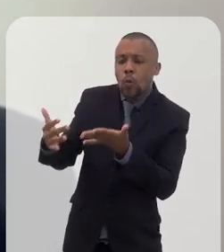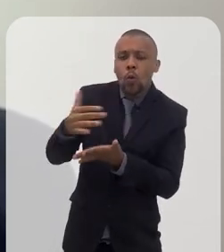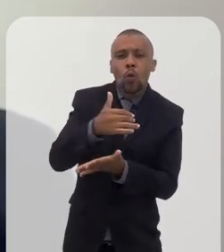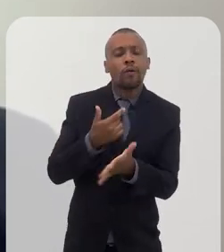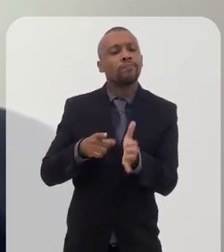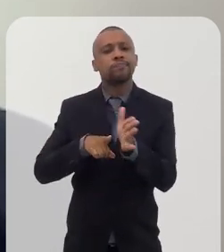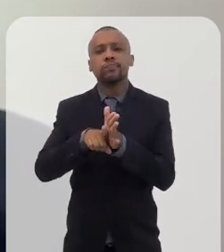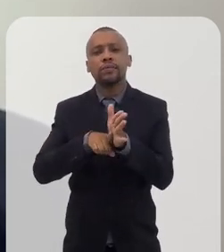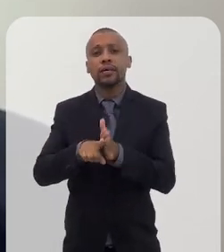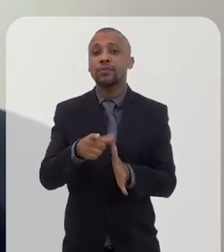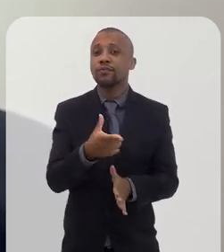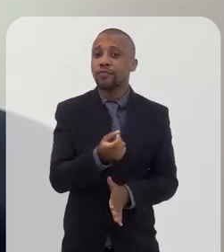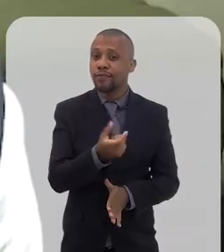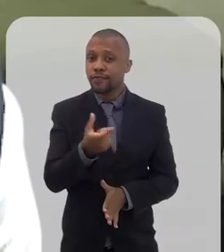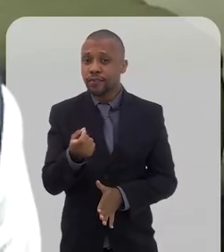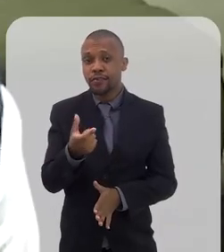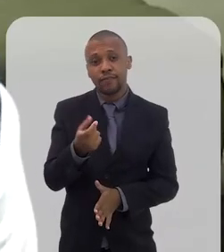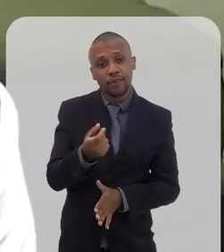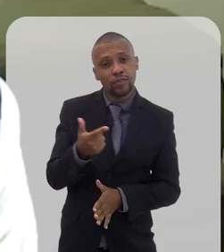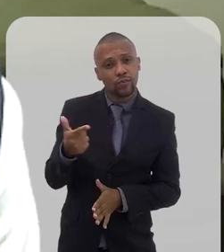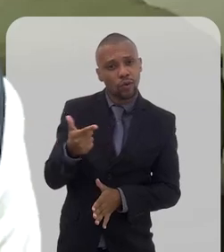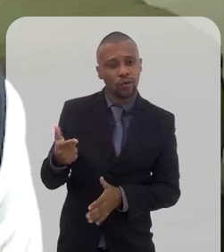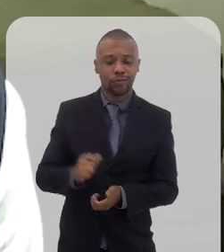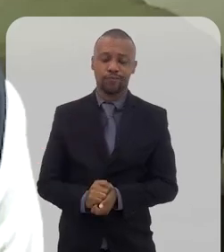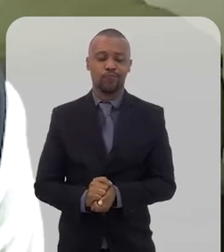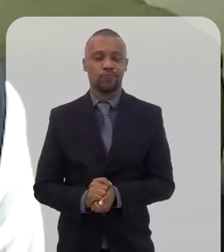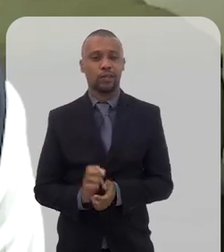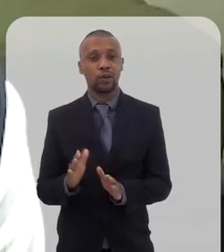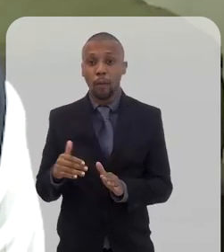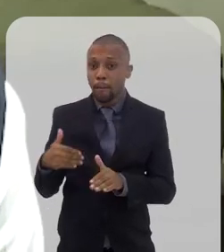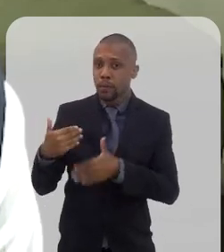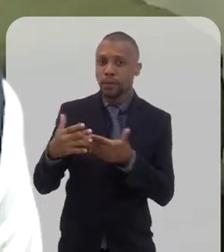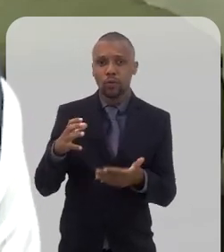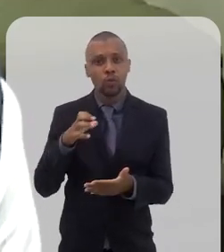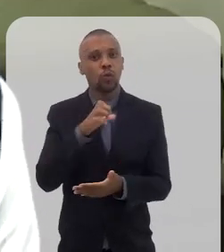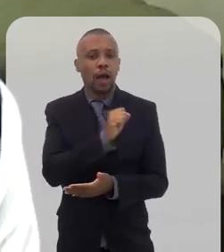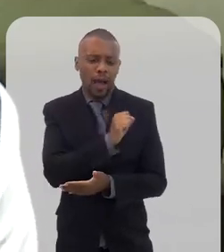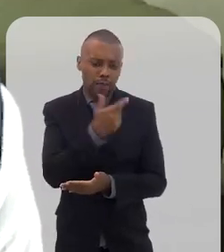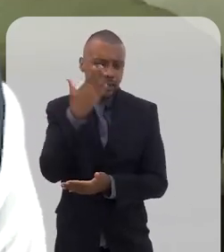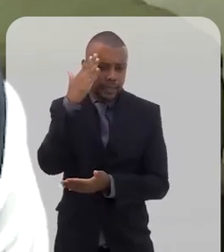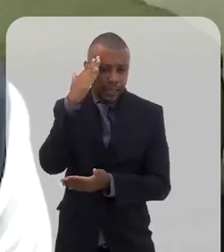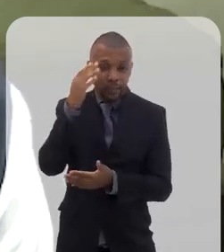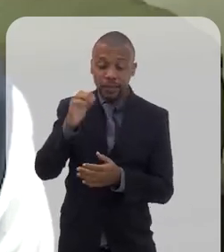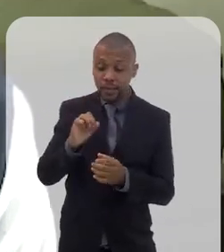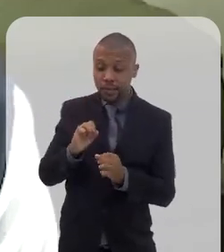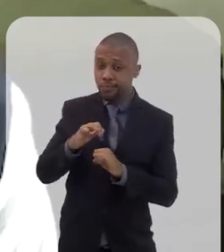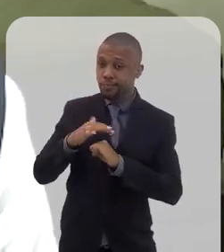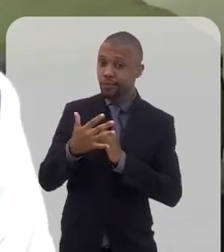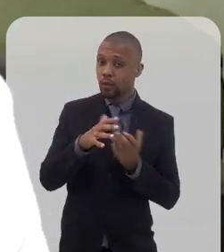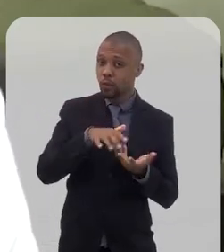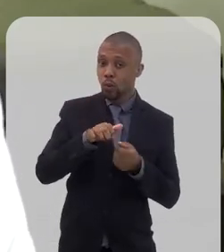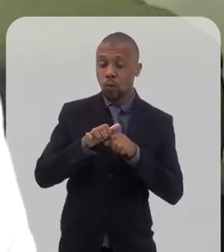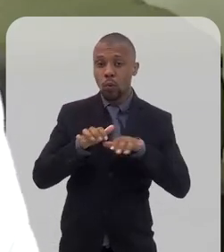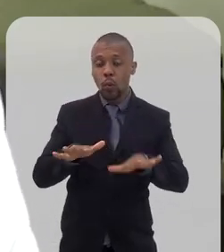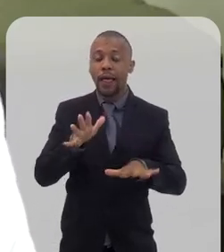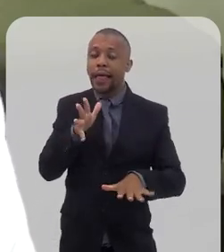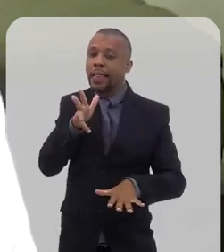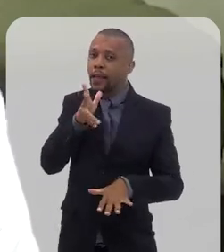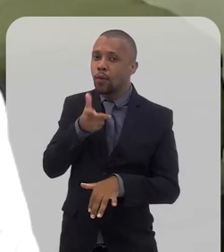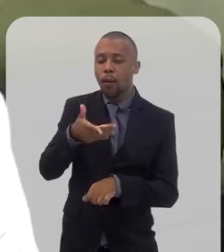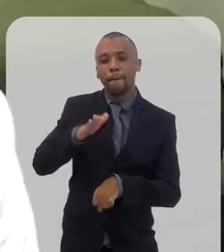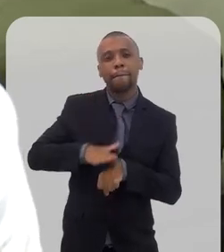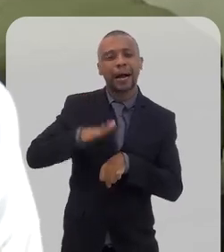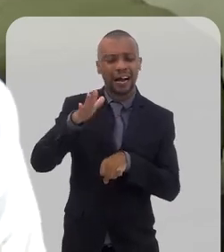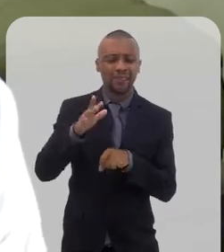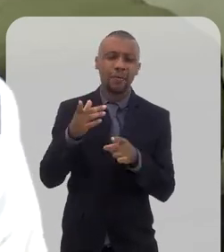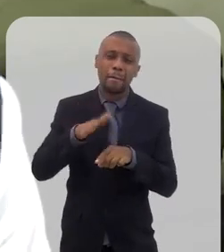para o Censo 2022? É um processo muito rápido, assim, com a pandemia, ele acabou se tornando um pouco mais longo